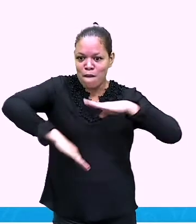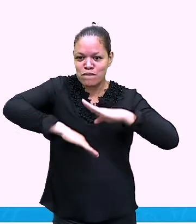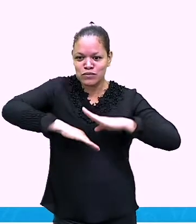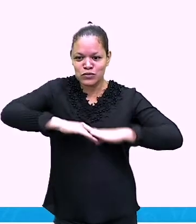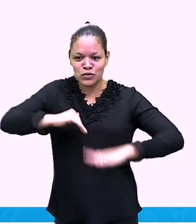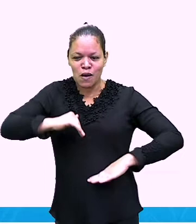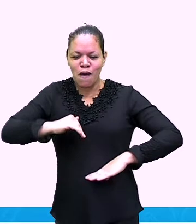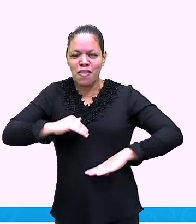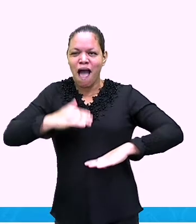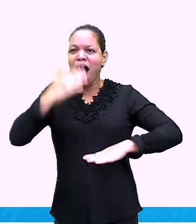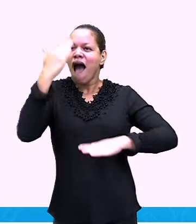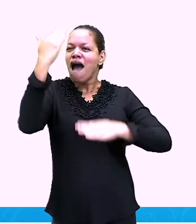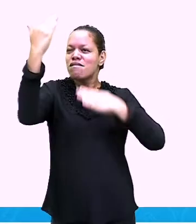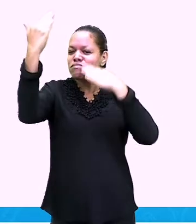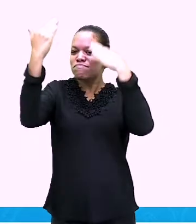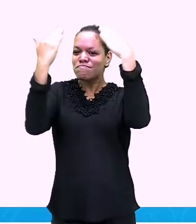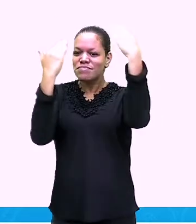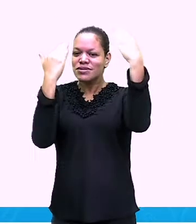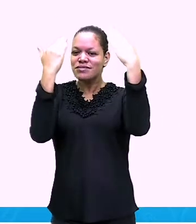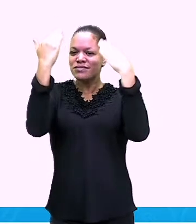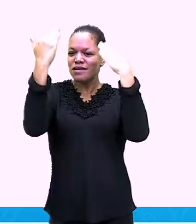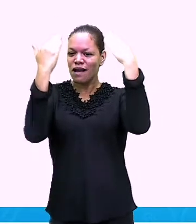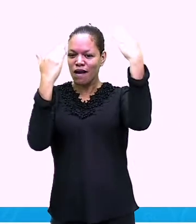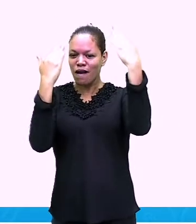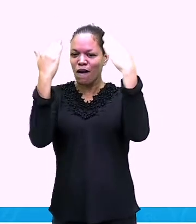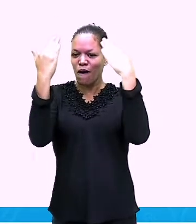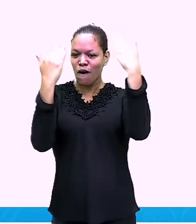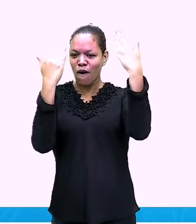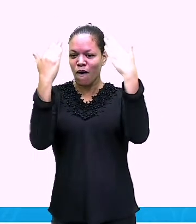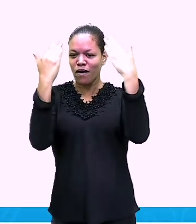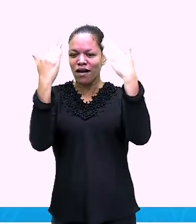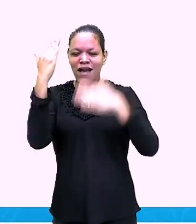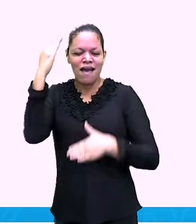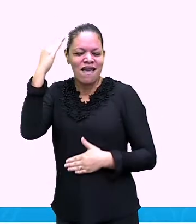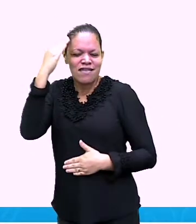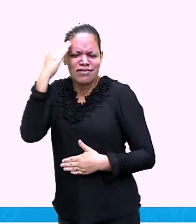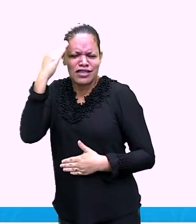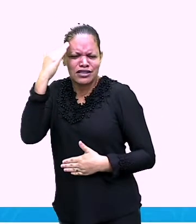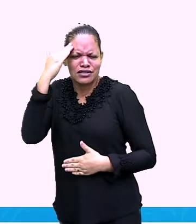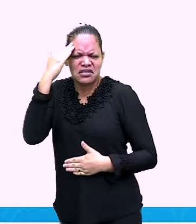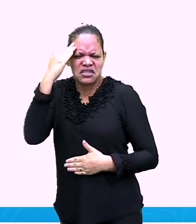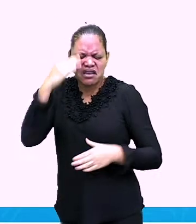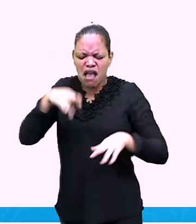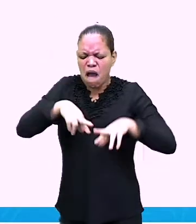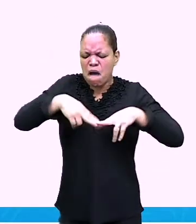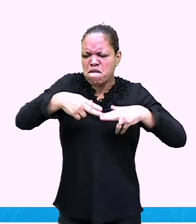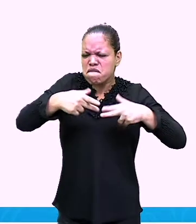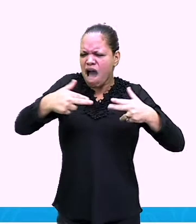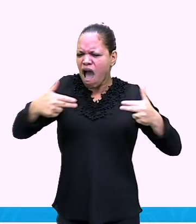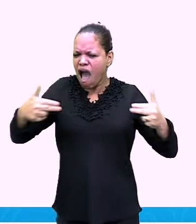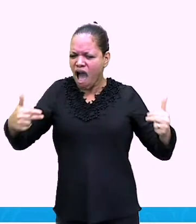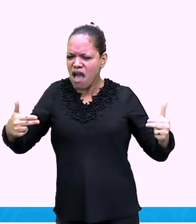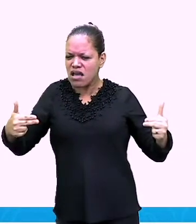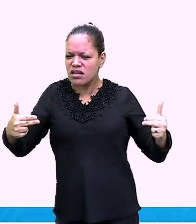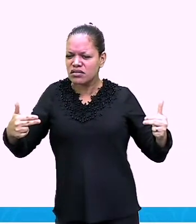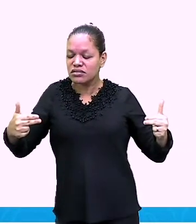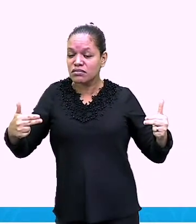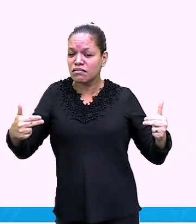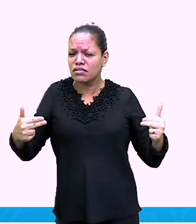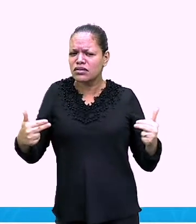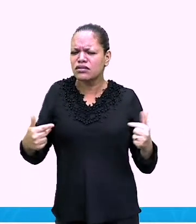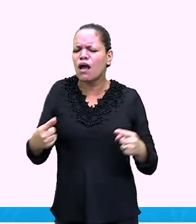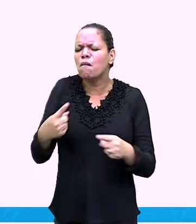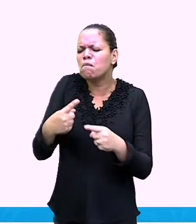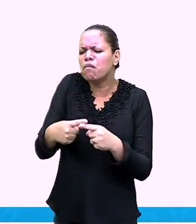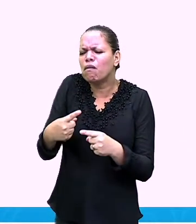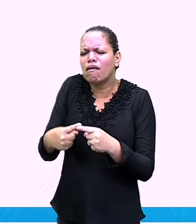outros profissionais, consegue entender a razão de muitas coisas, até a razão pela qual eu não me dava bem